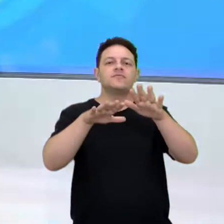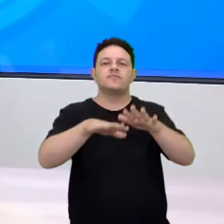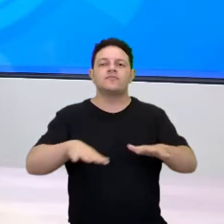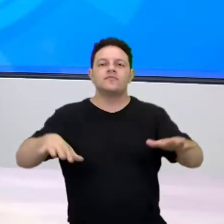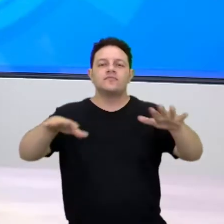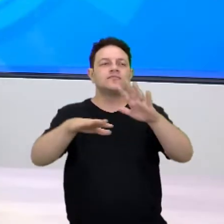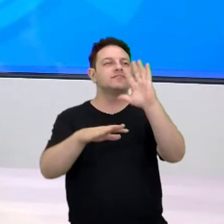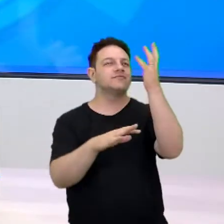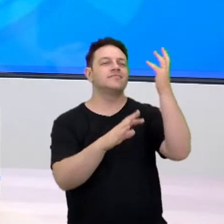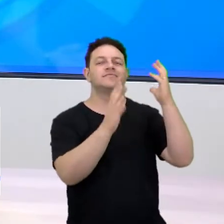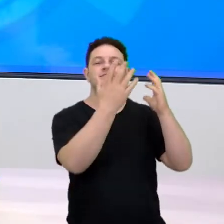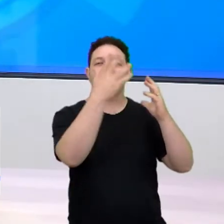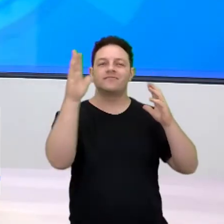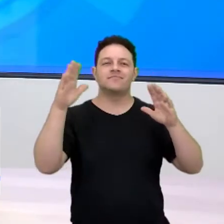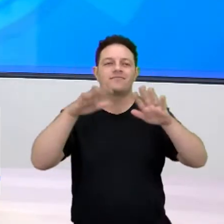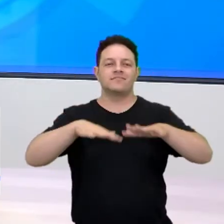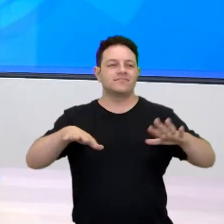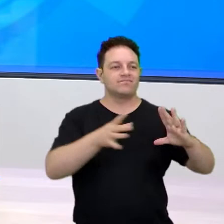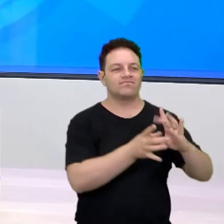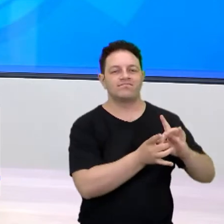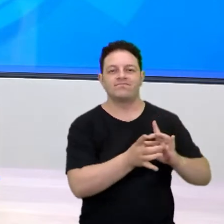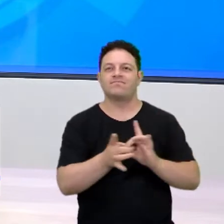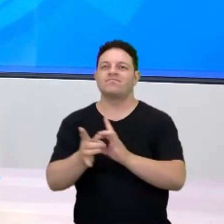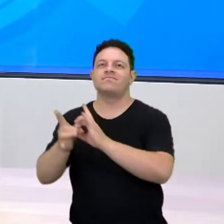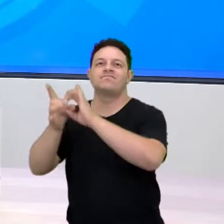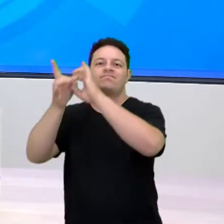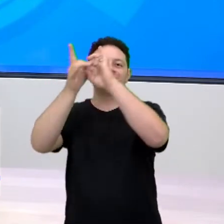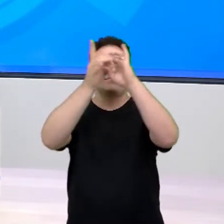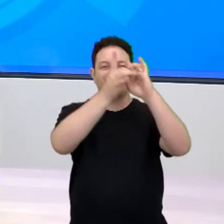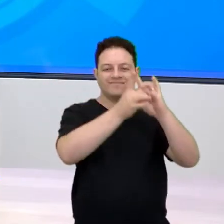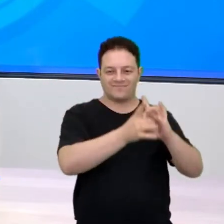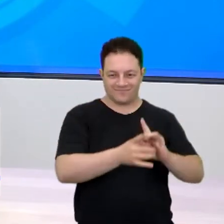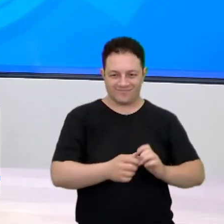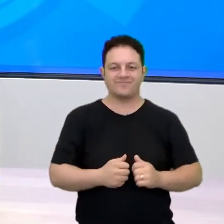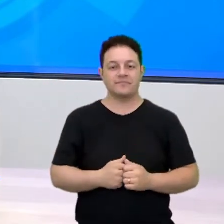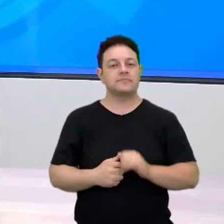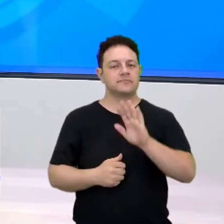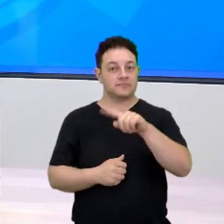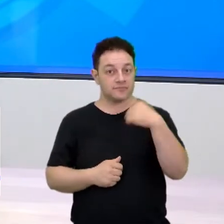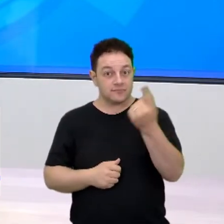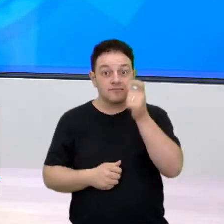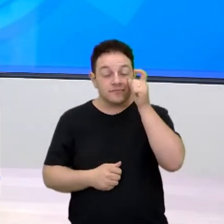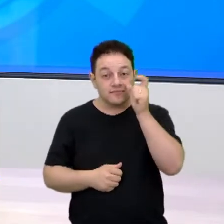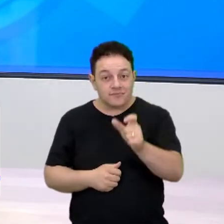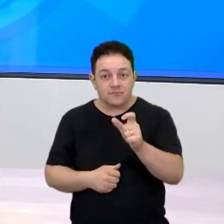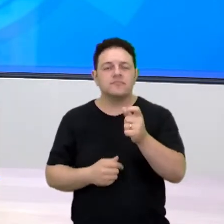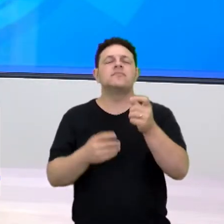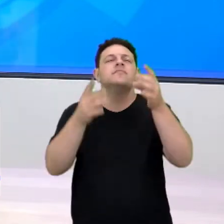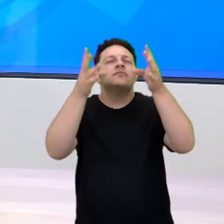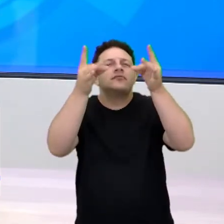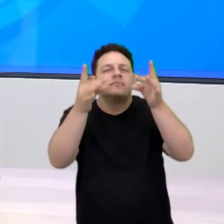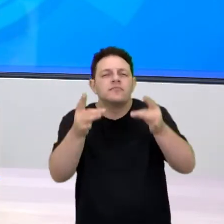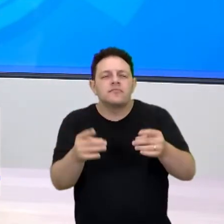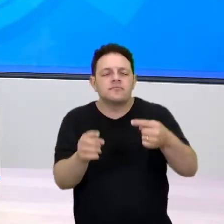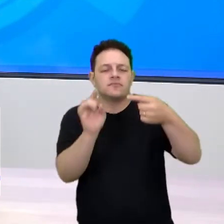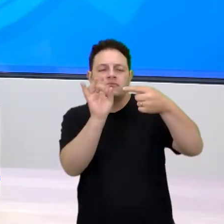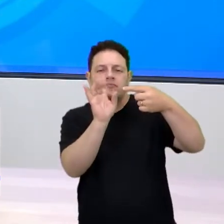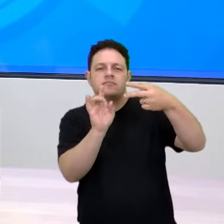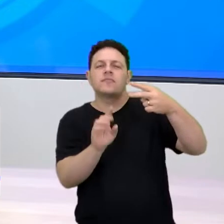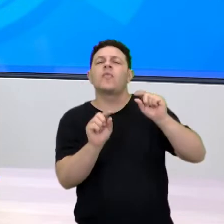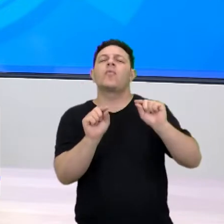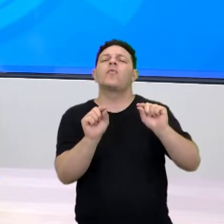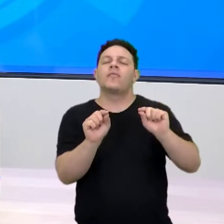interligados, tá certo? E sempre lembrando que quem tiver interesse aí na descrição dessas habilidades, é só pegar lá um mapa, né, que é um